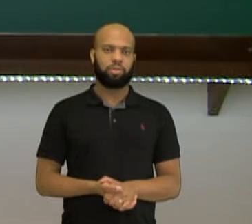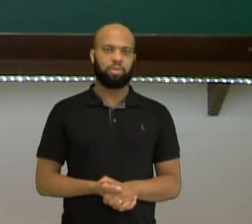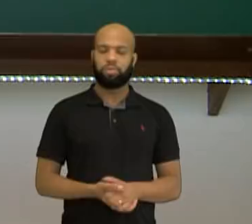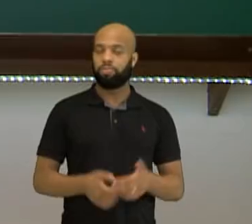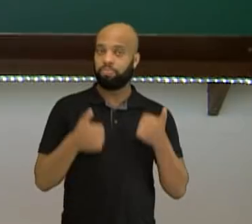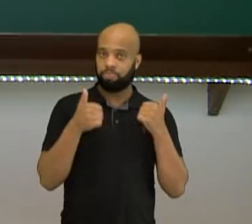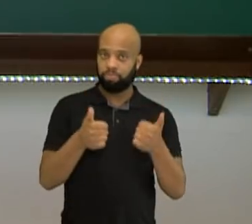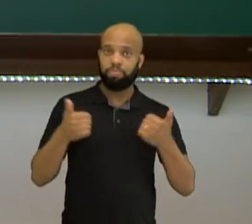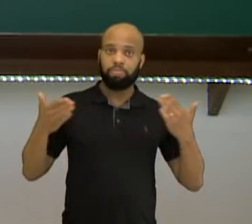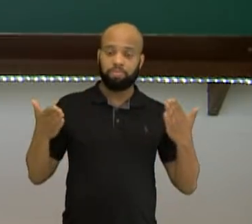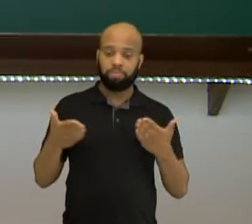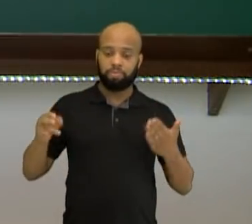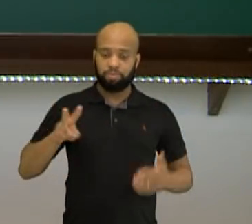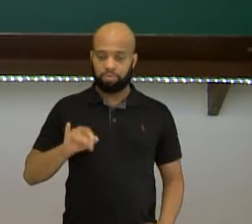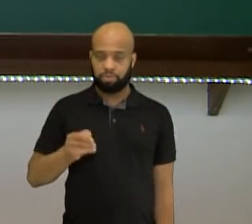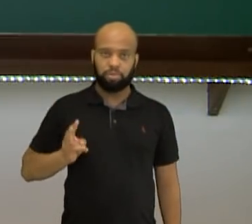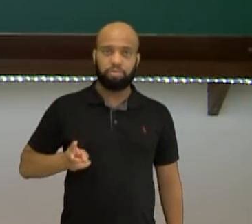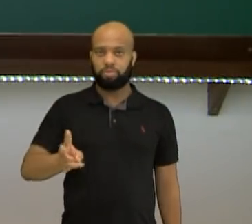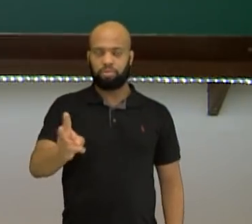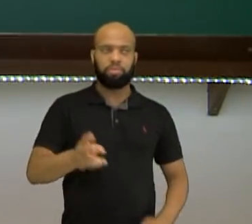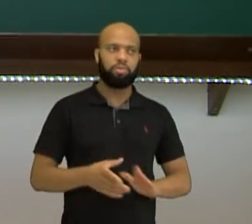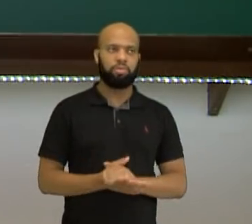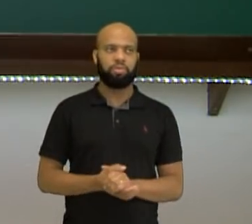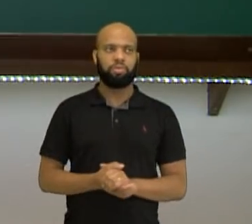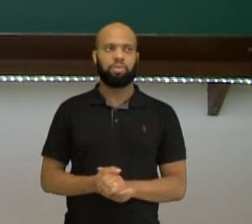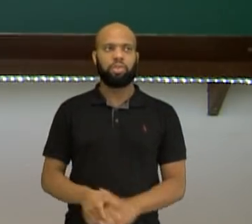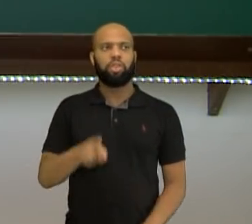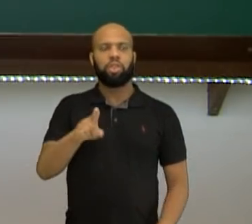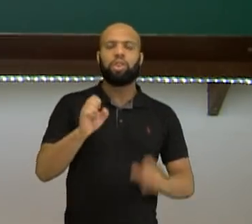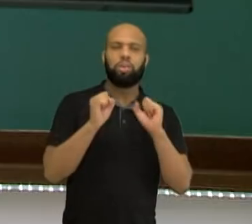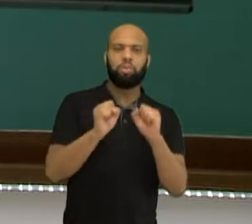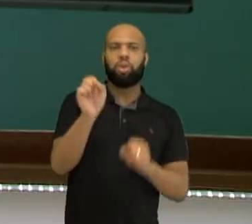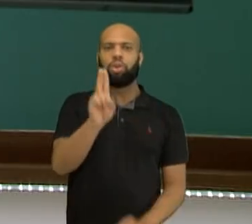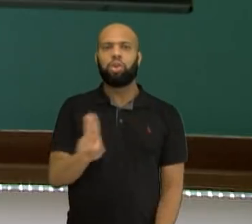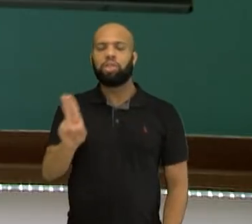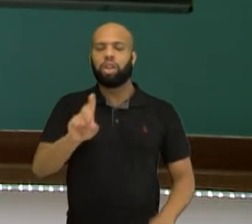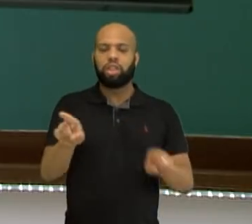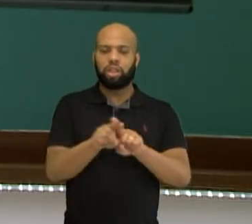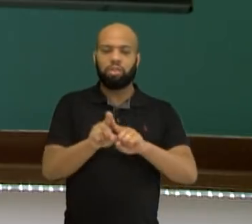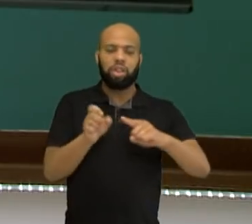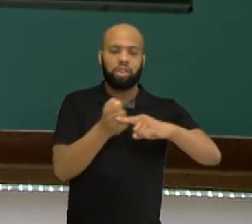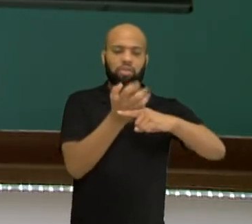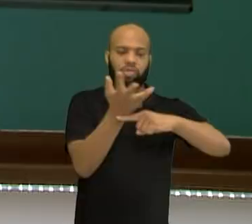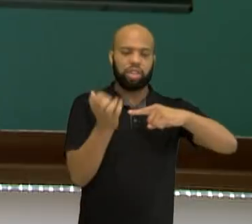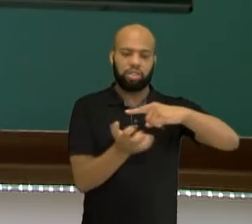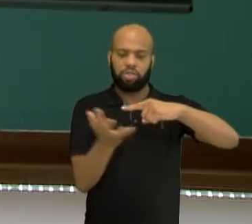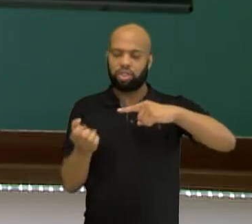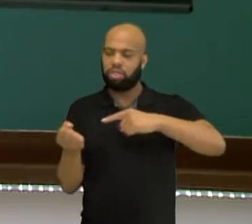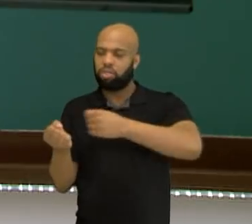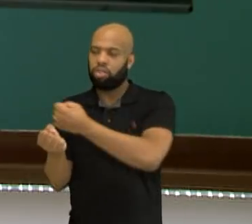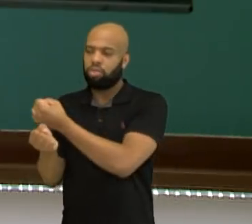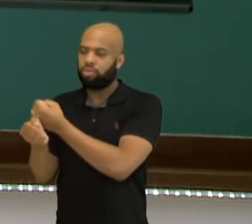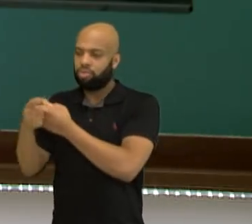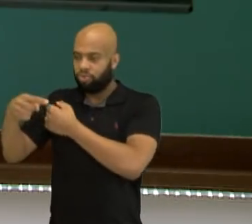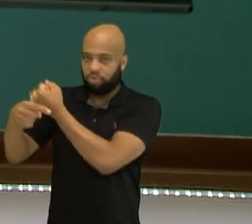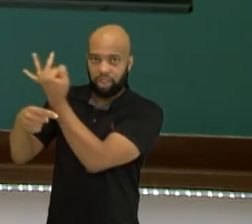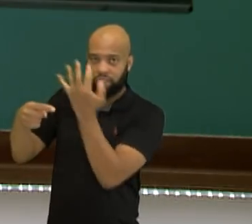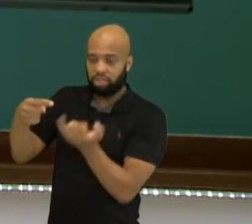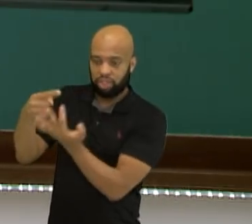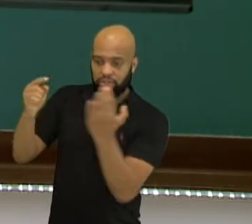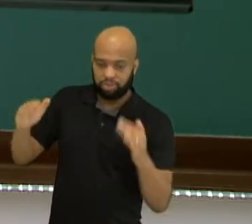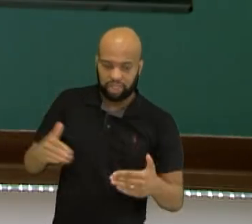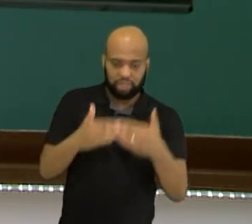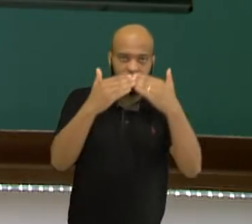Muito bem, agora nós vamos continuar. Você também pode usar frações equivalentes para resolver problemas de porcentagem. Por